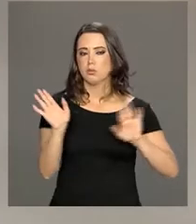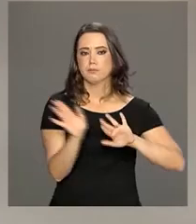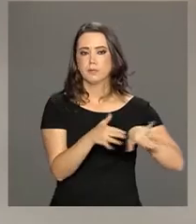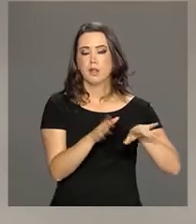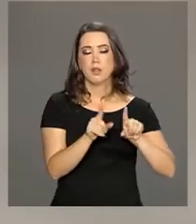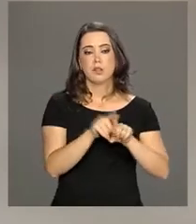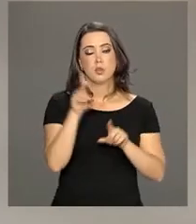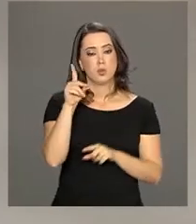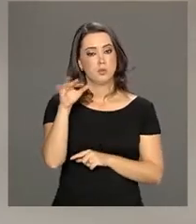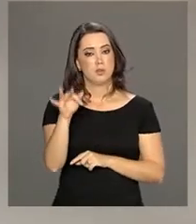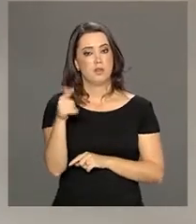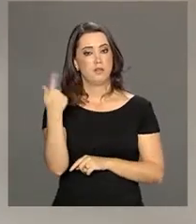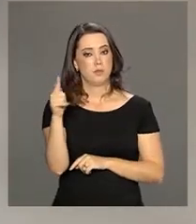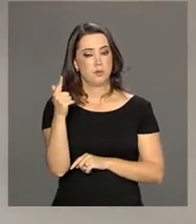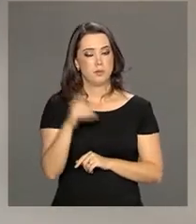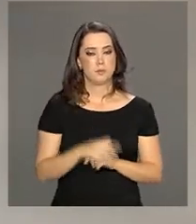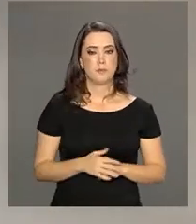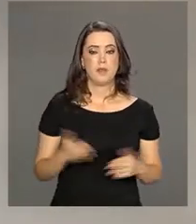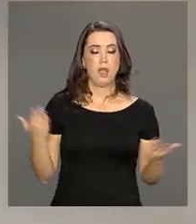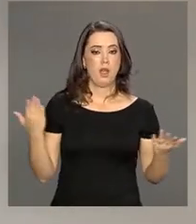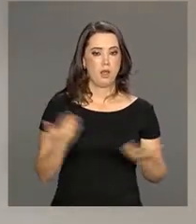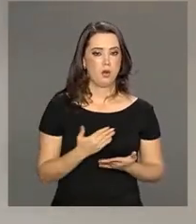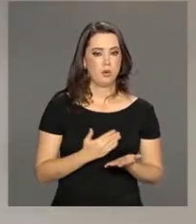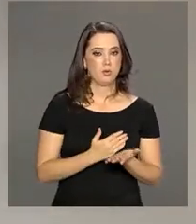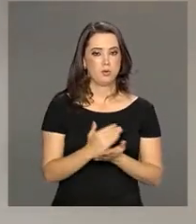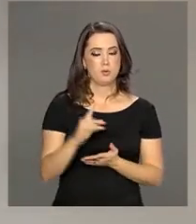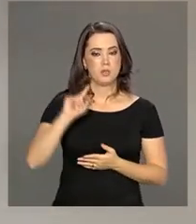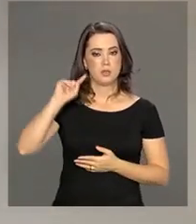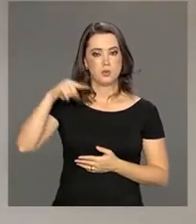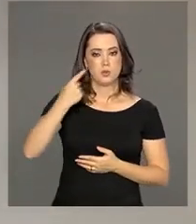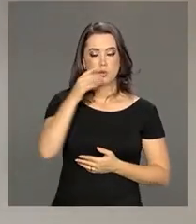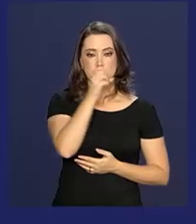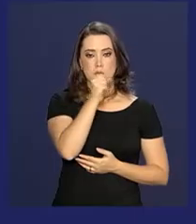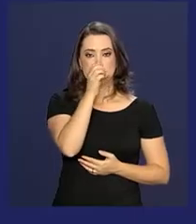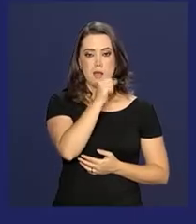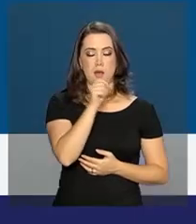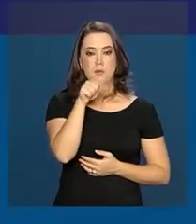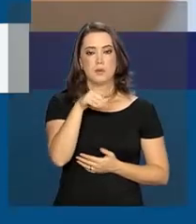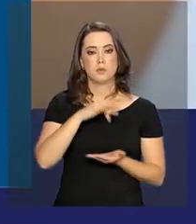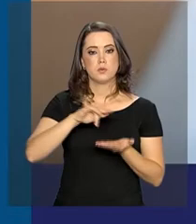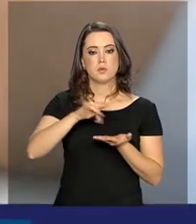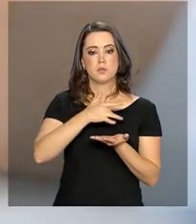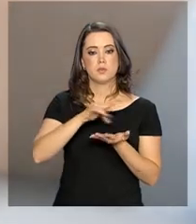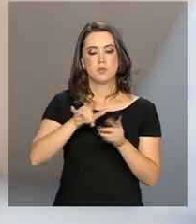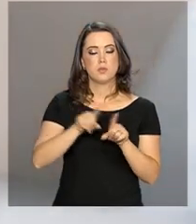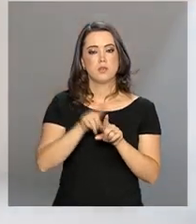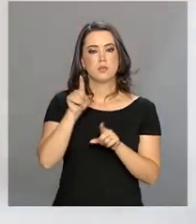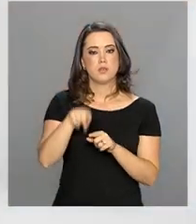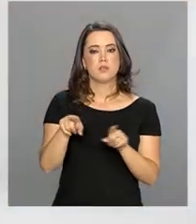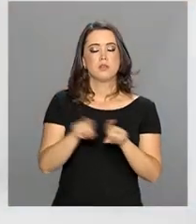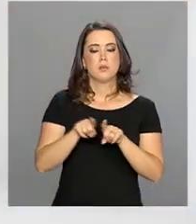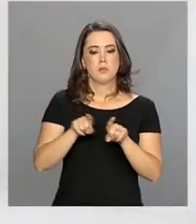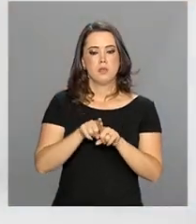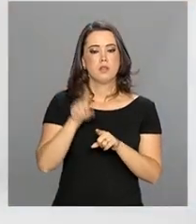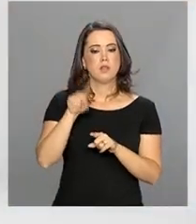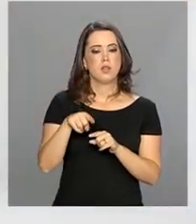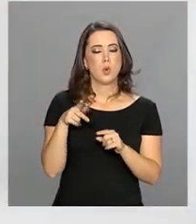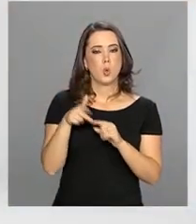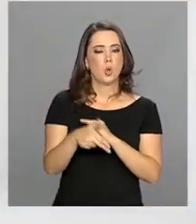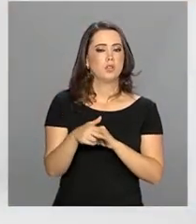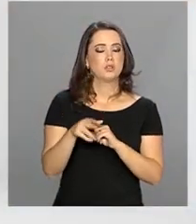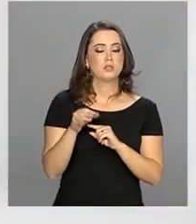Distrito Federal e em Goiás. Agora, a partir do próximo sábado, os aparelhos irregulares também serão